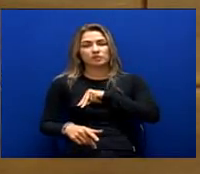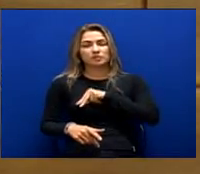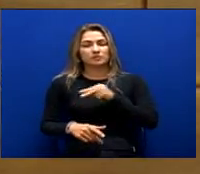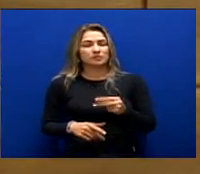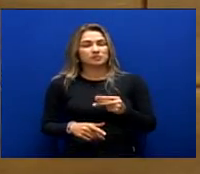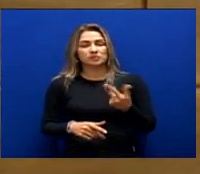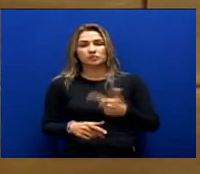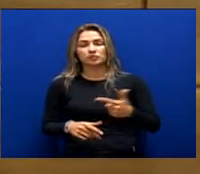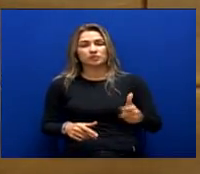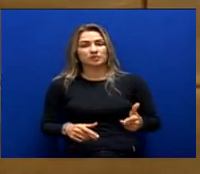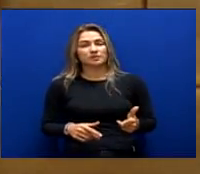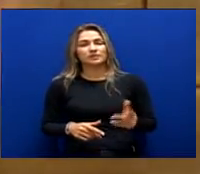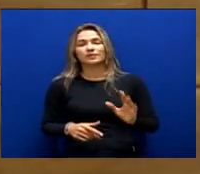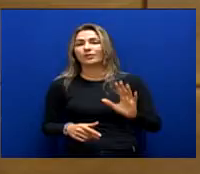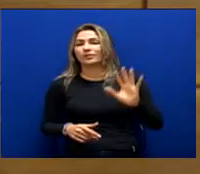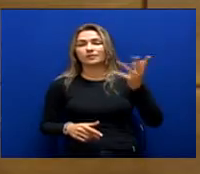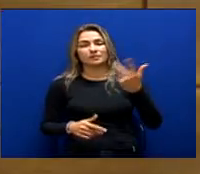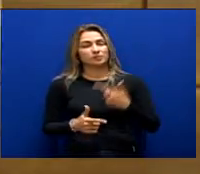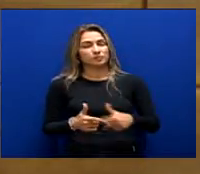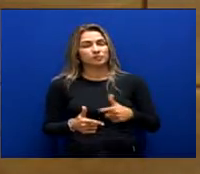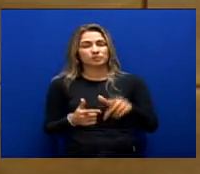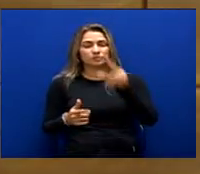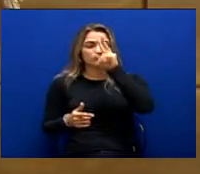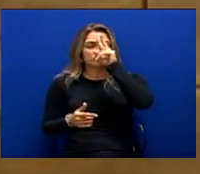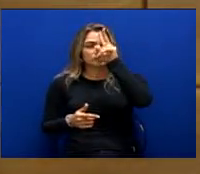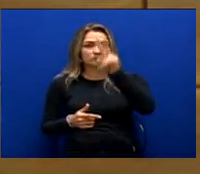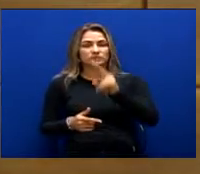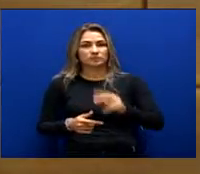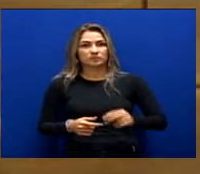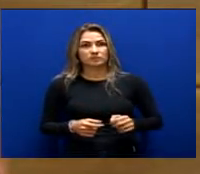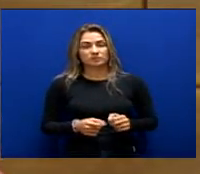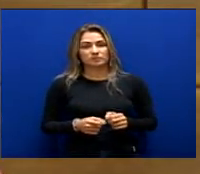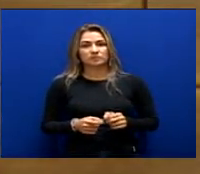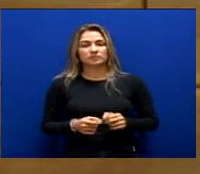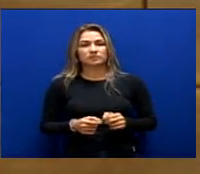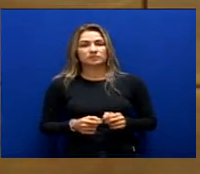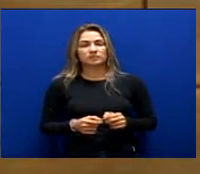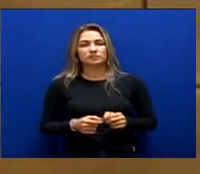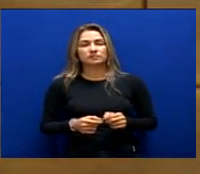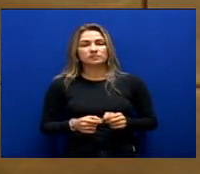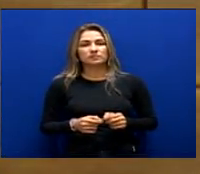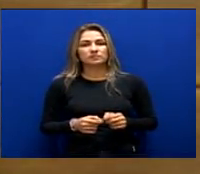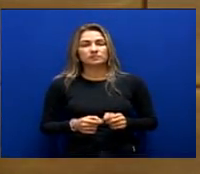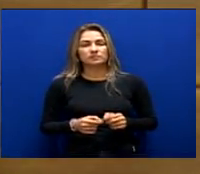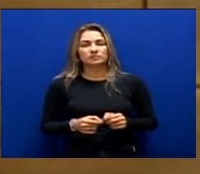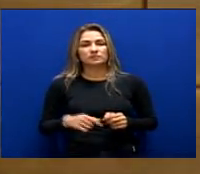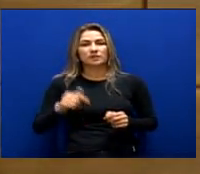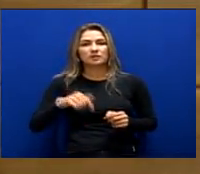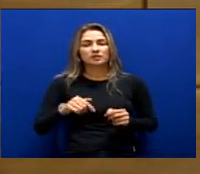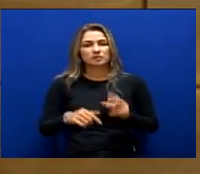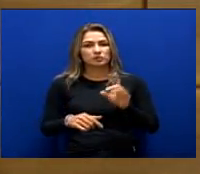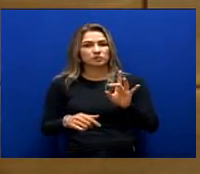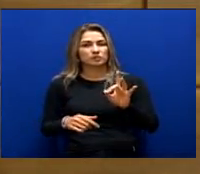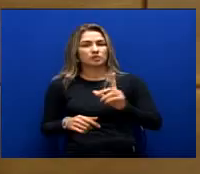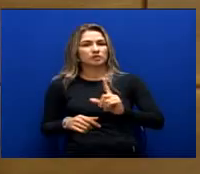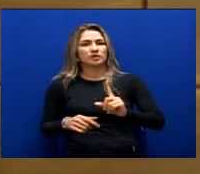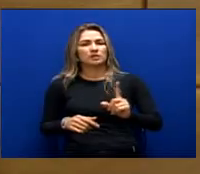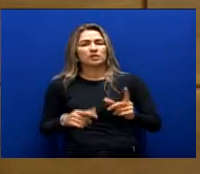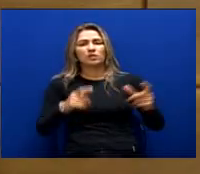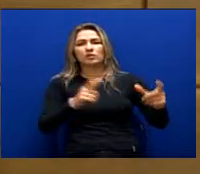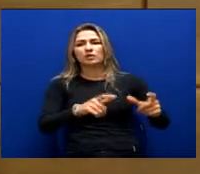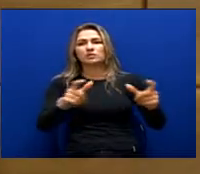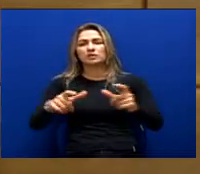né acontece esses rombos que vem acontecendo a gente vem assistindo não só aqui acontece em outros locais mas aqui